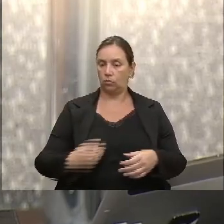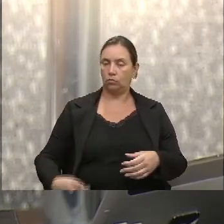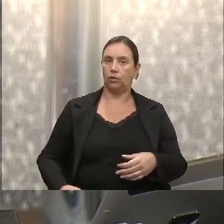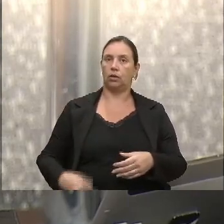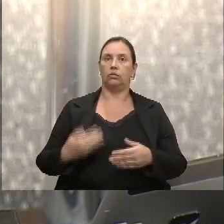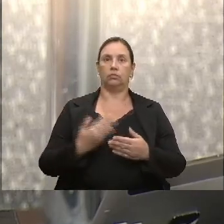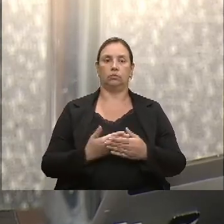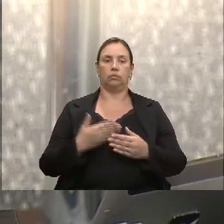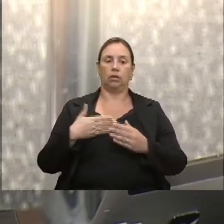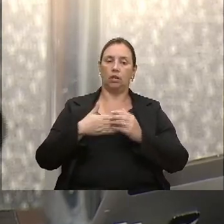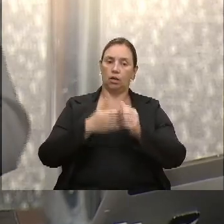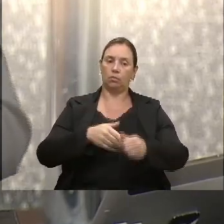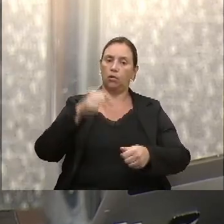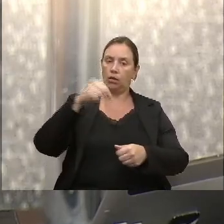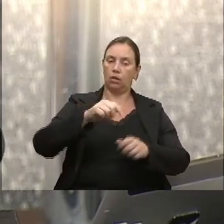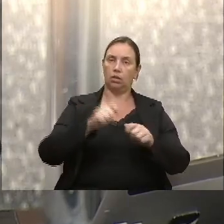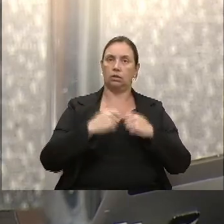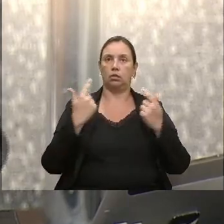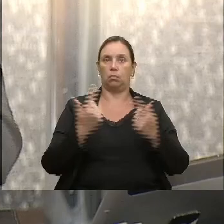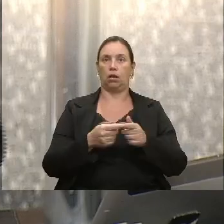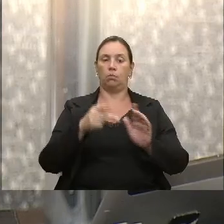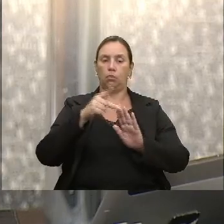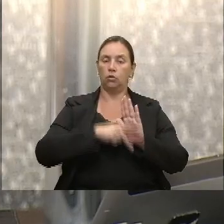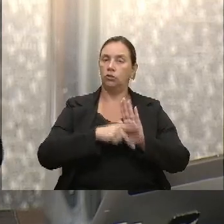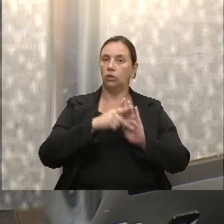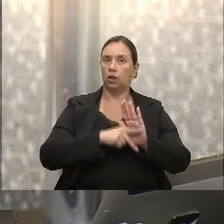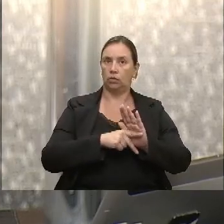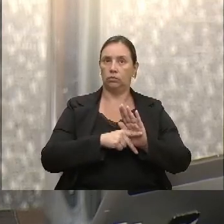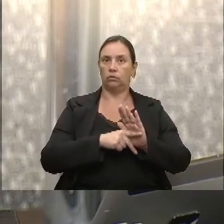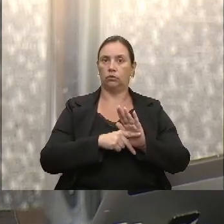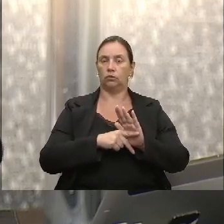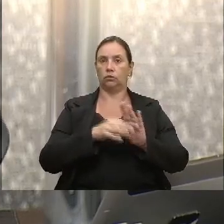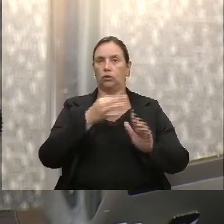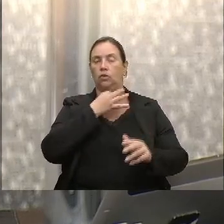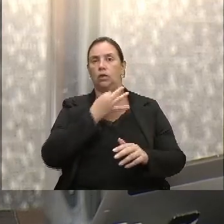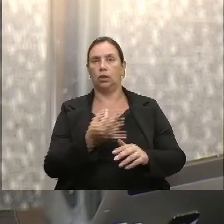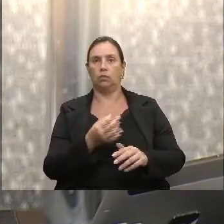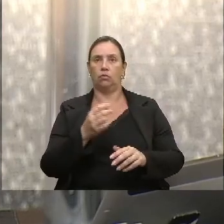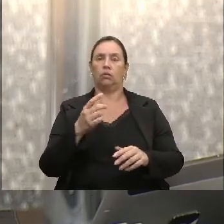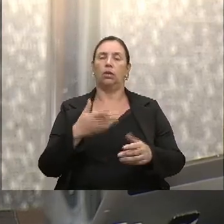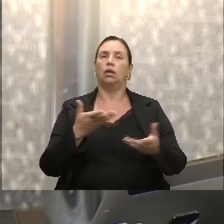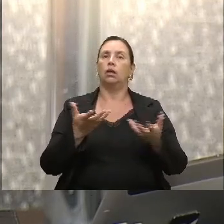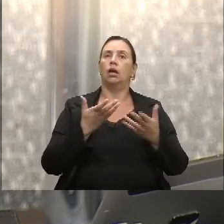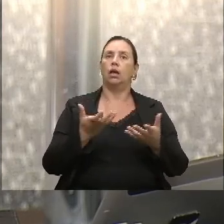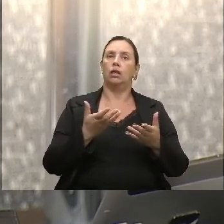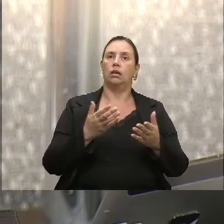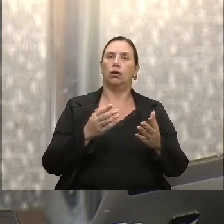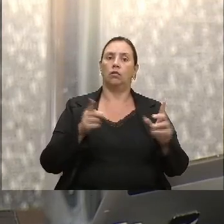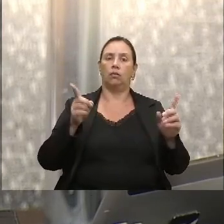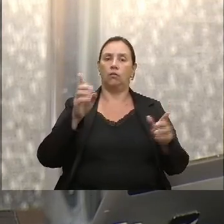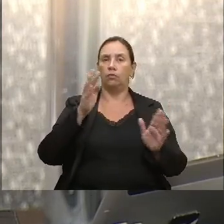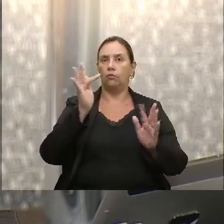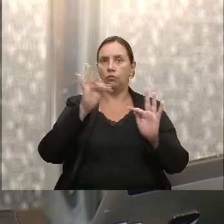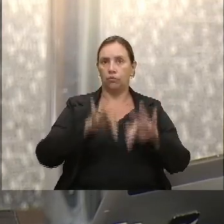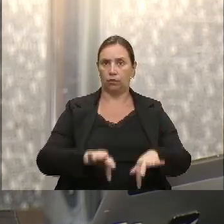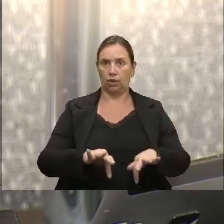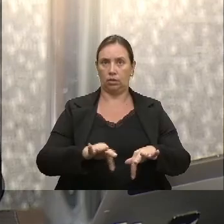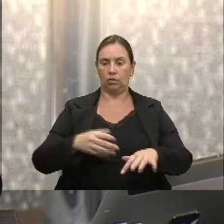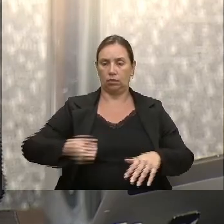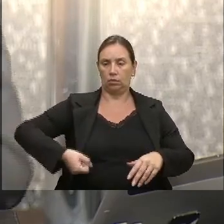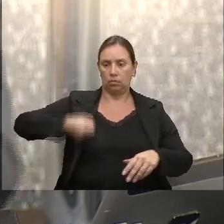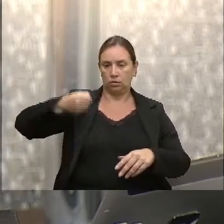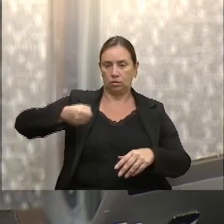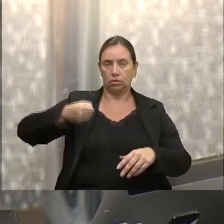inclusive, assustador, porque ele é um projeto que tinha a intenção de terminar com os incentivos da cesta básica aqui no Estado do Rio Grande do